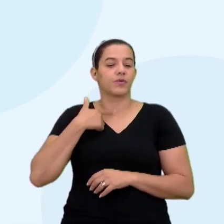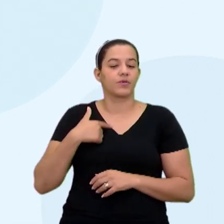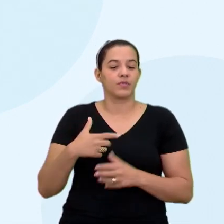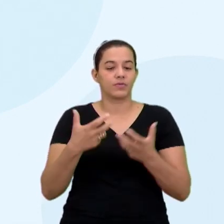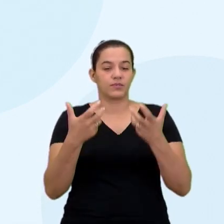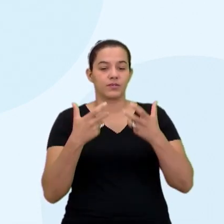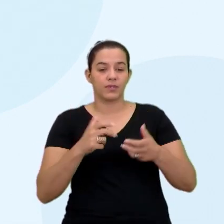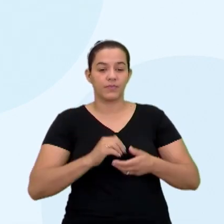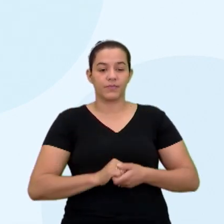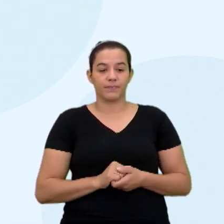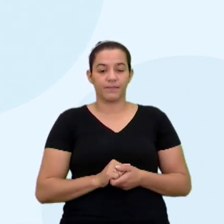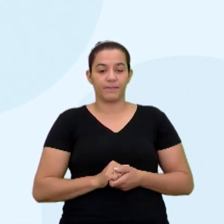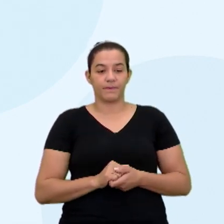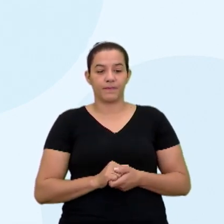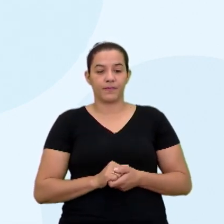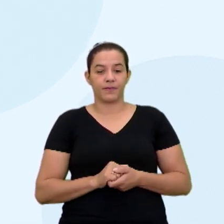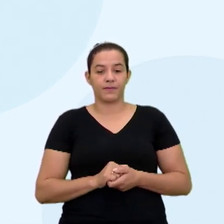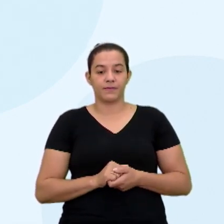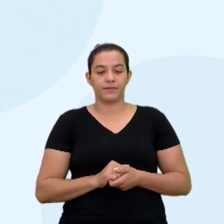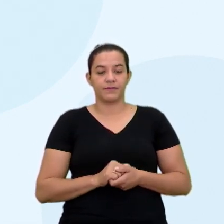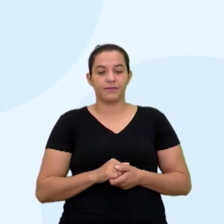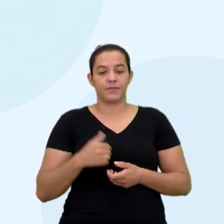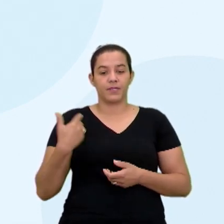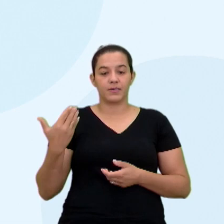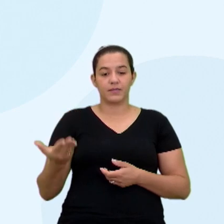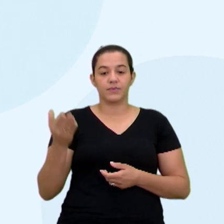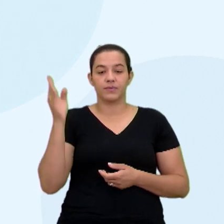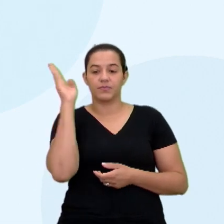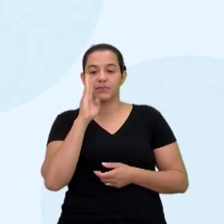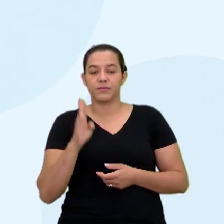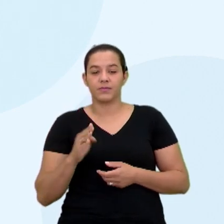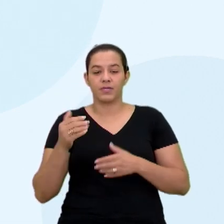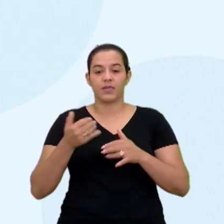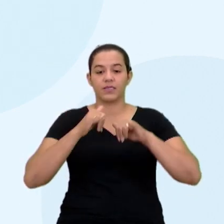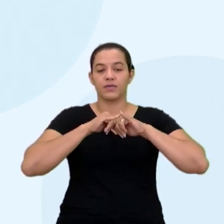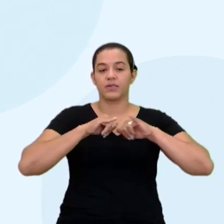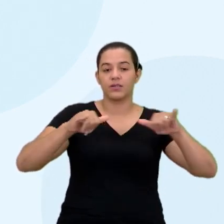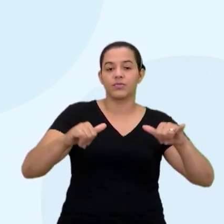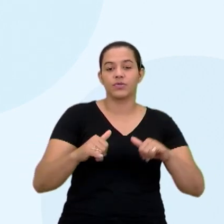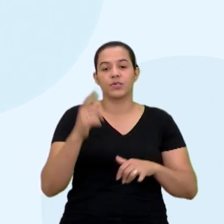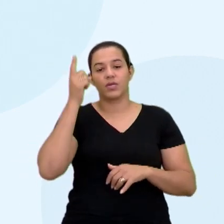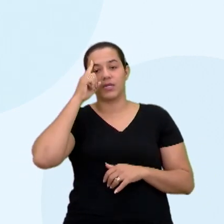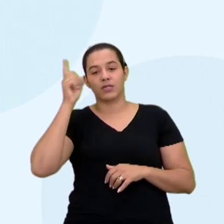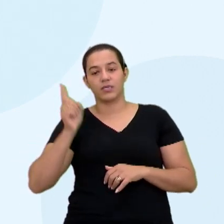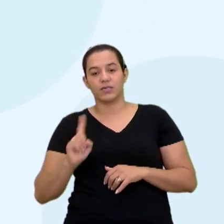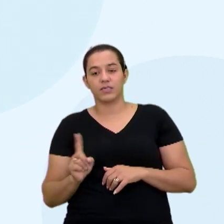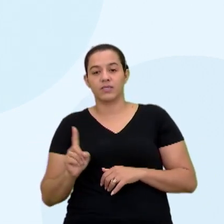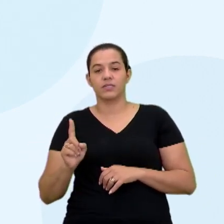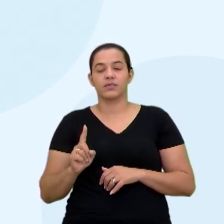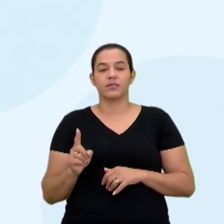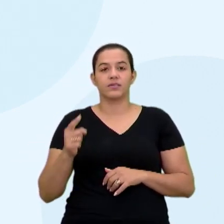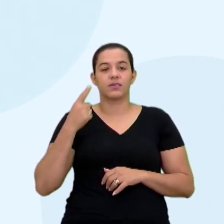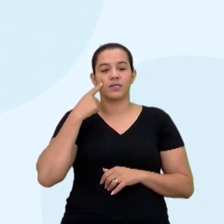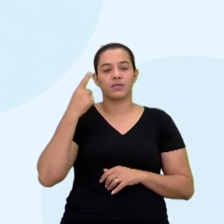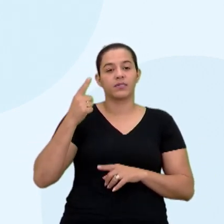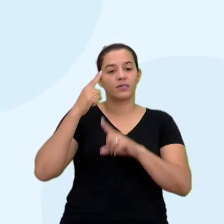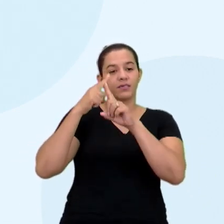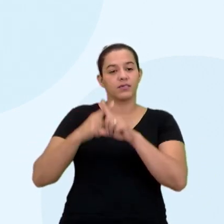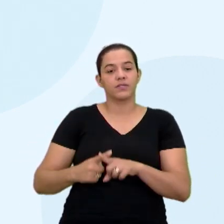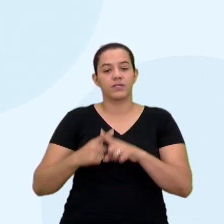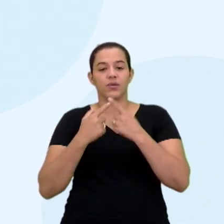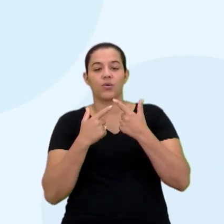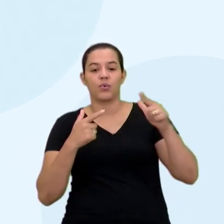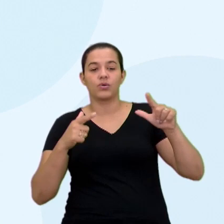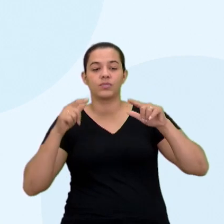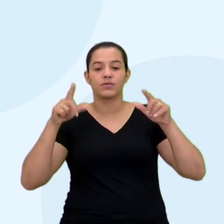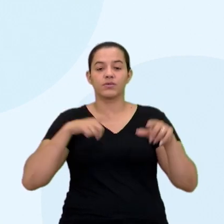né? A FIFA. E o Brasil começa a olhar, e aí tem uma notícia, eu não lembro agora se é na Placar, na Gazeta Esportiva,